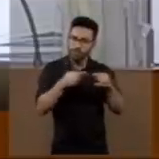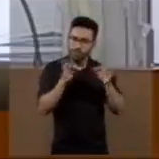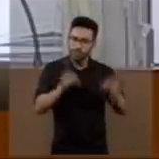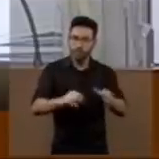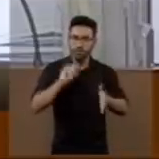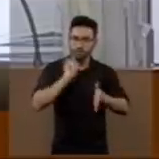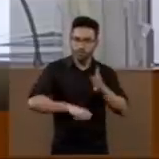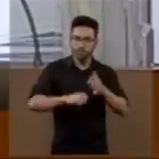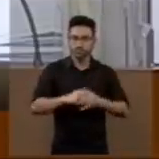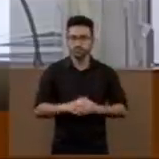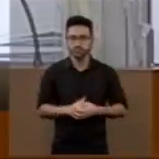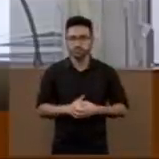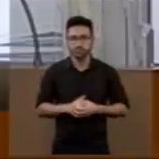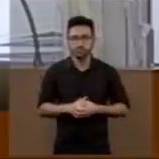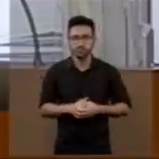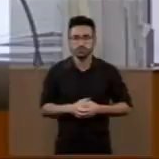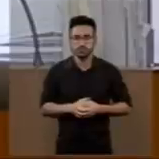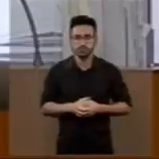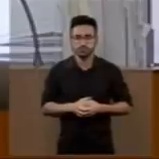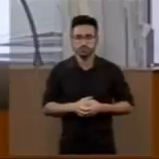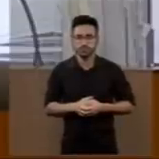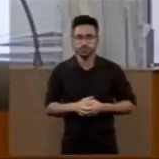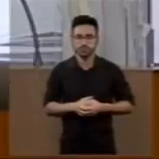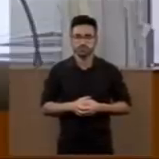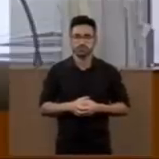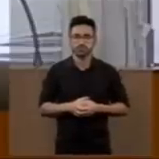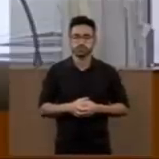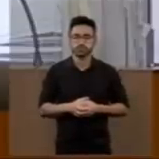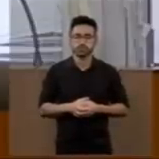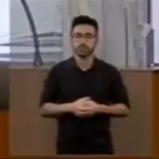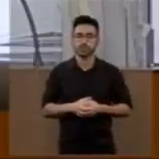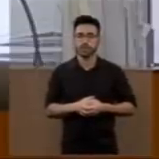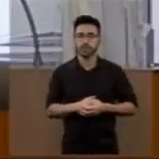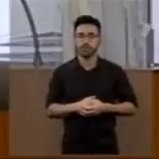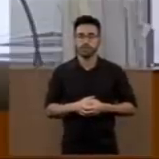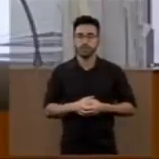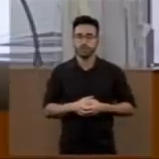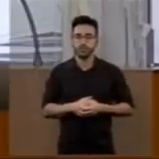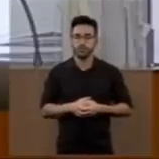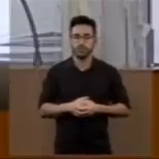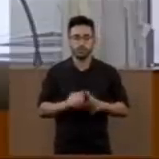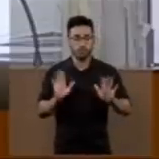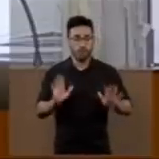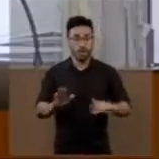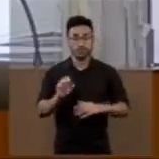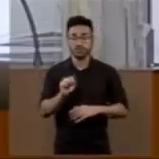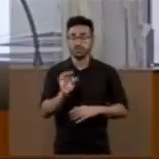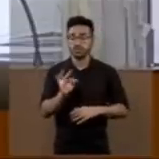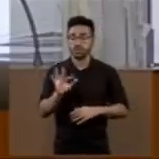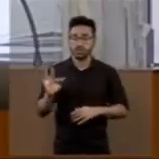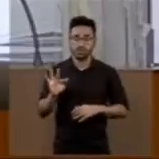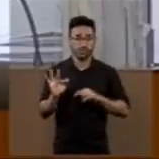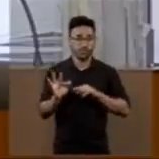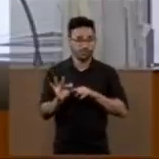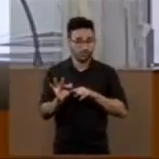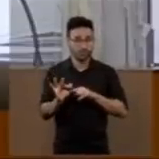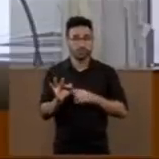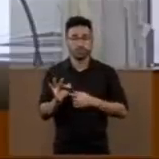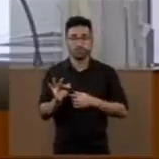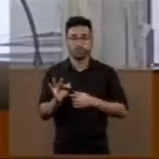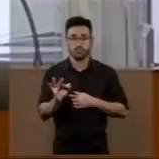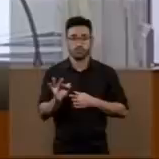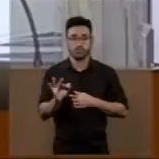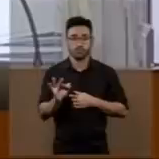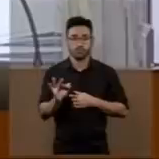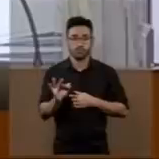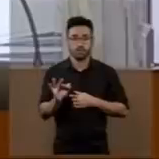tributários. É inequívoco, contudo, que a orientação firmada pelo Supremo Tribunal Federal não serve de